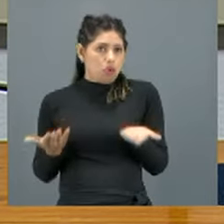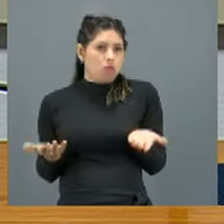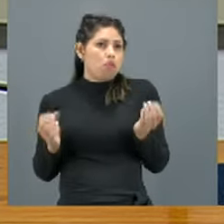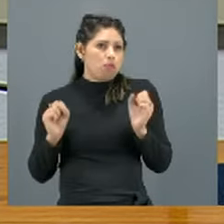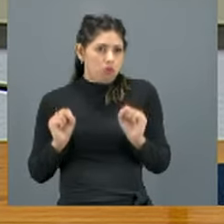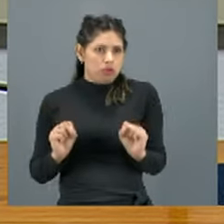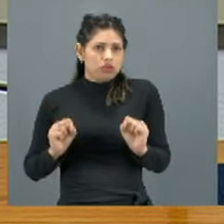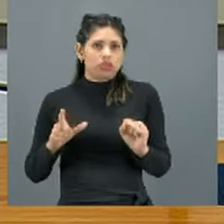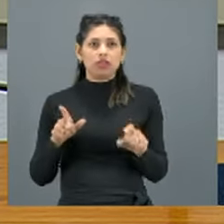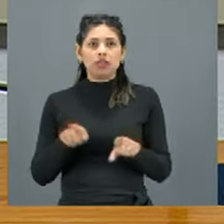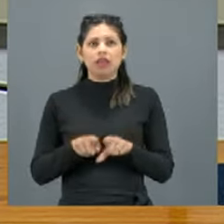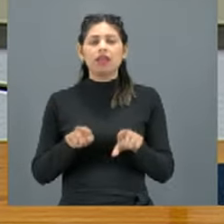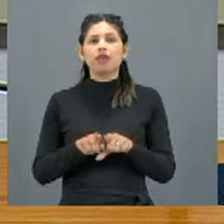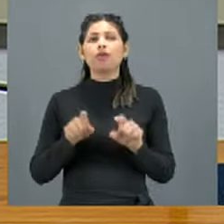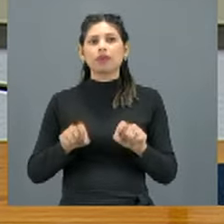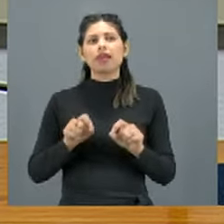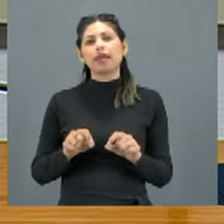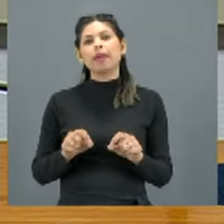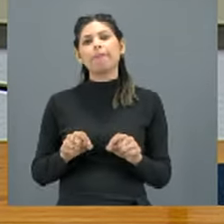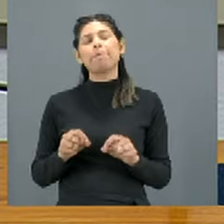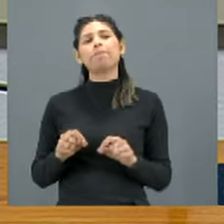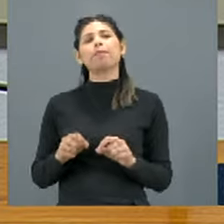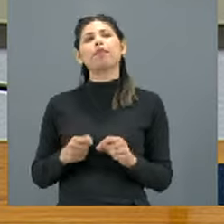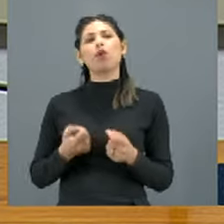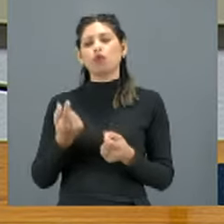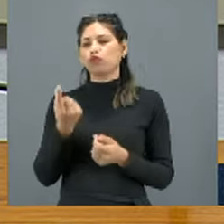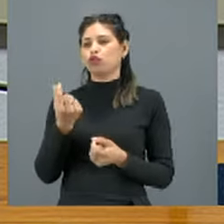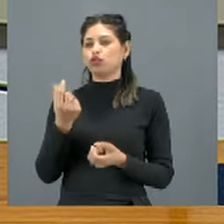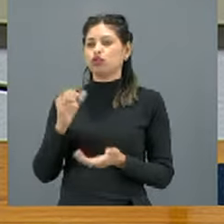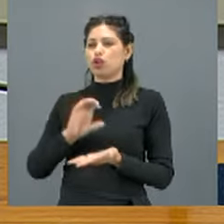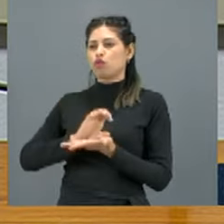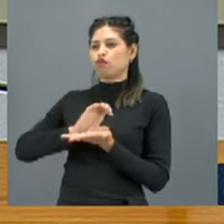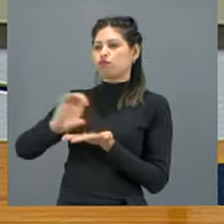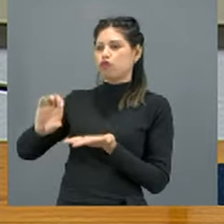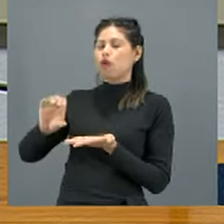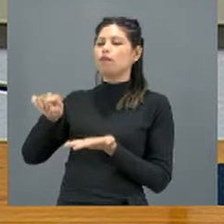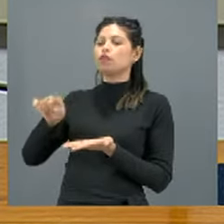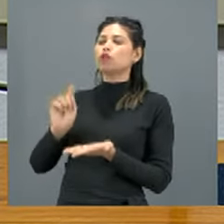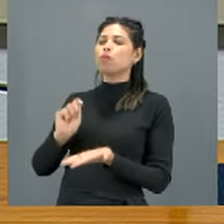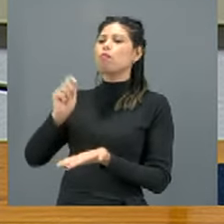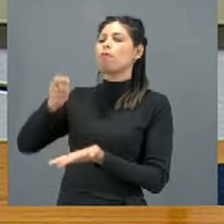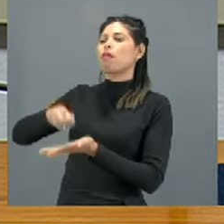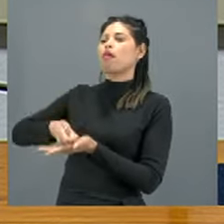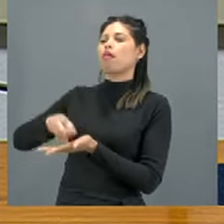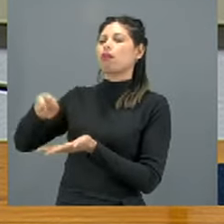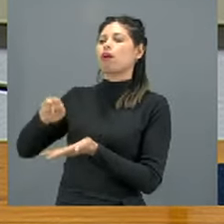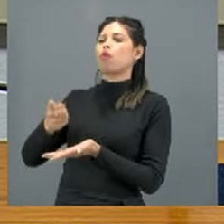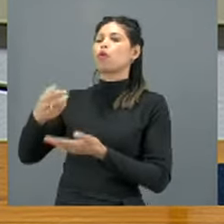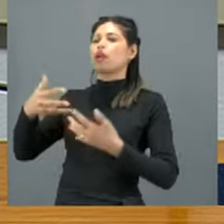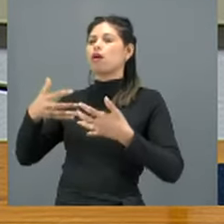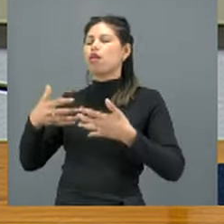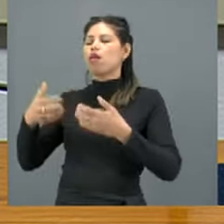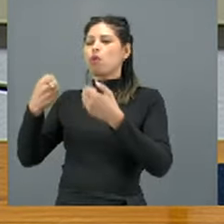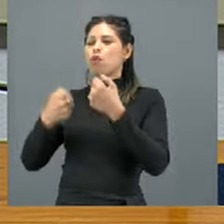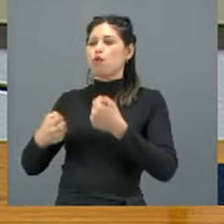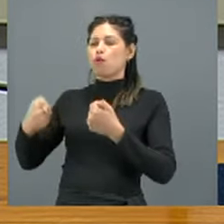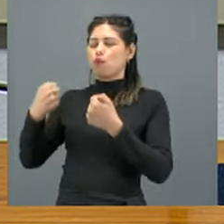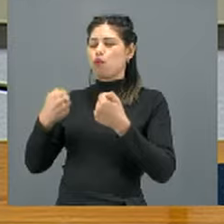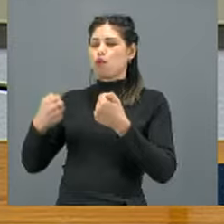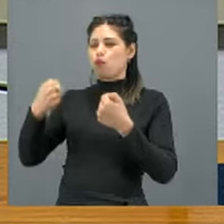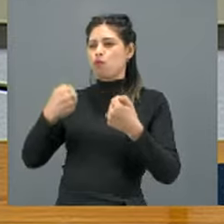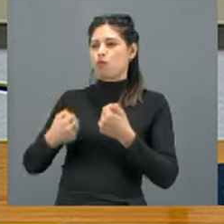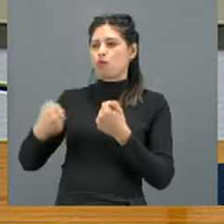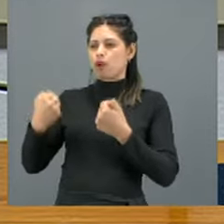você, através de uma emenda, você consegue um maquinário, por exemplo, só que a infraestrutura não existe. Então, esse